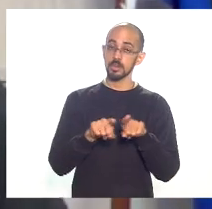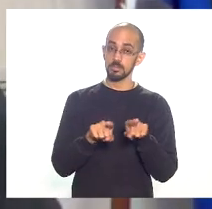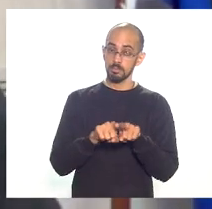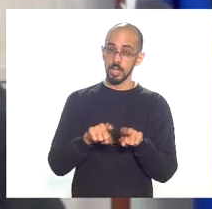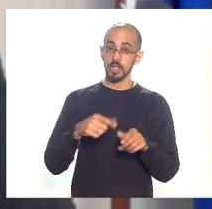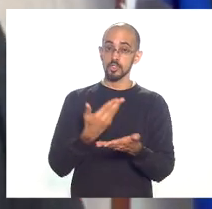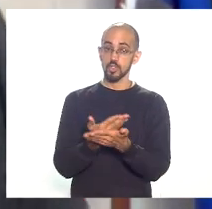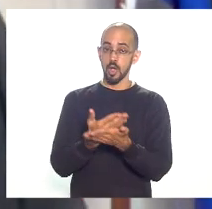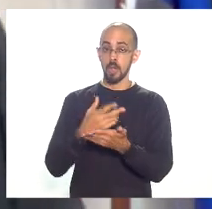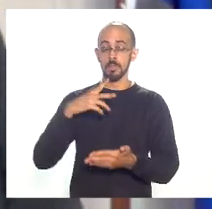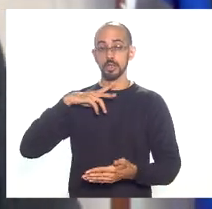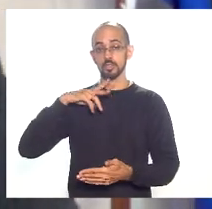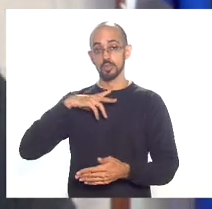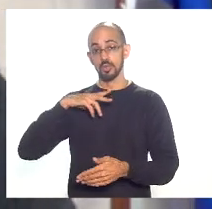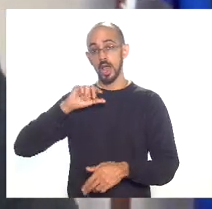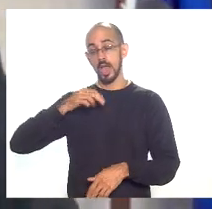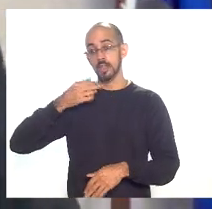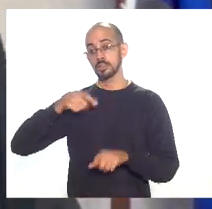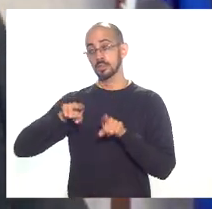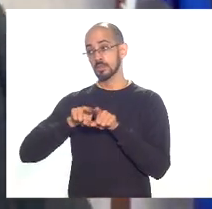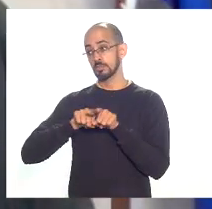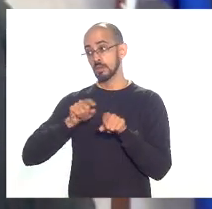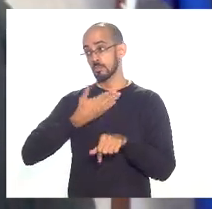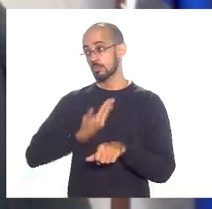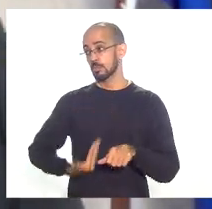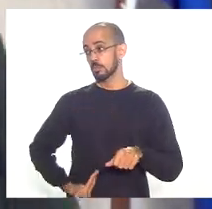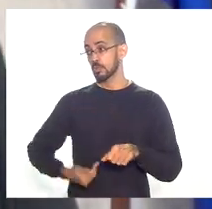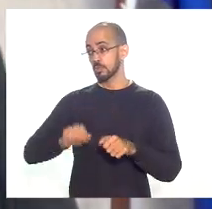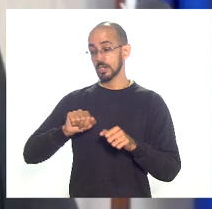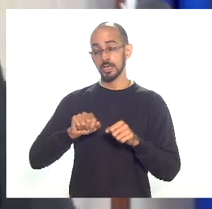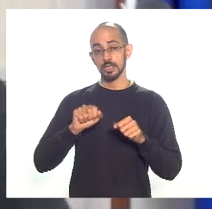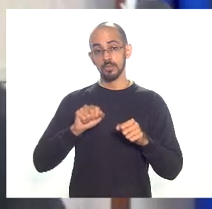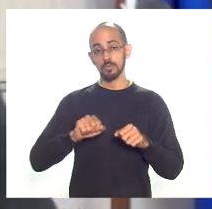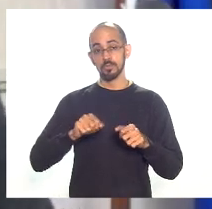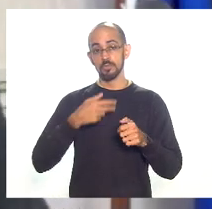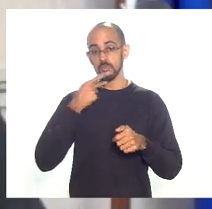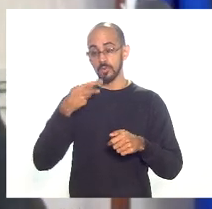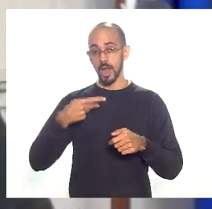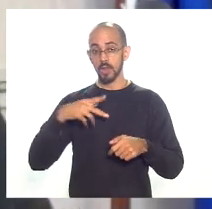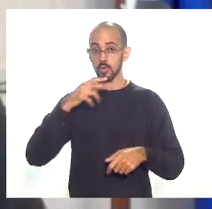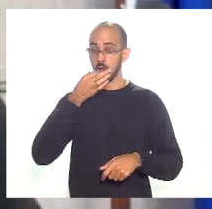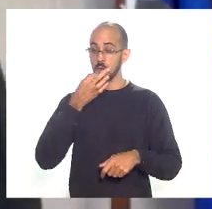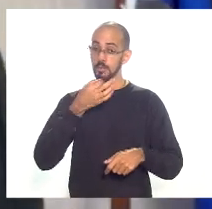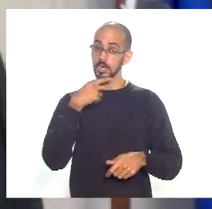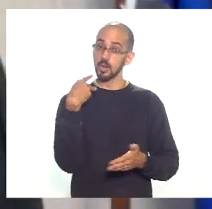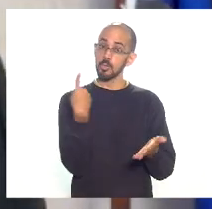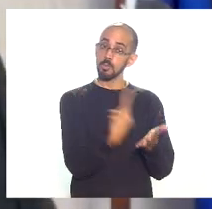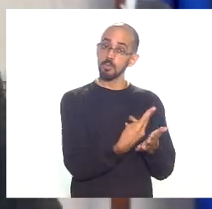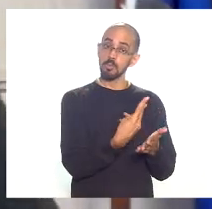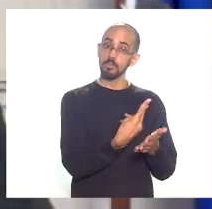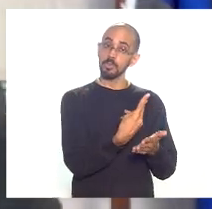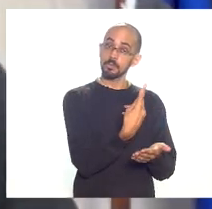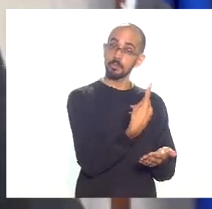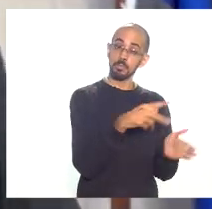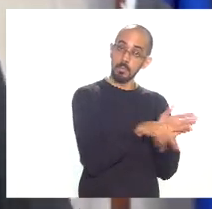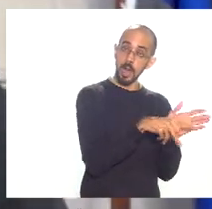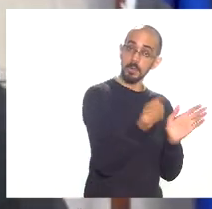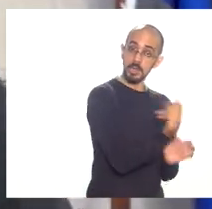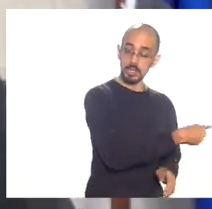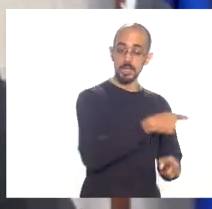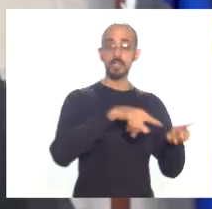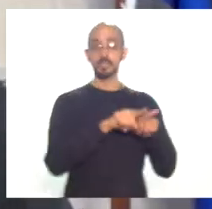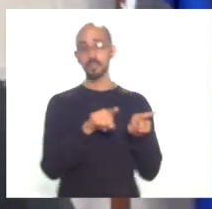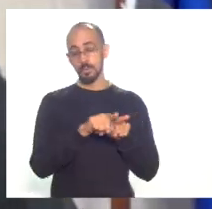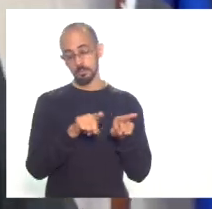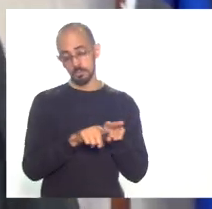apresentando o seu ponto de vista e fazendo uma lavagem cerebral uma verdadeira doutrinação ideológica nos alunos